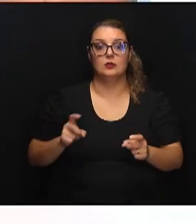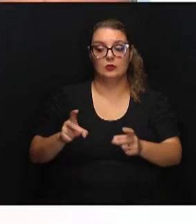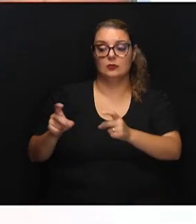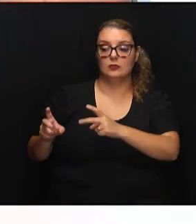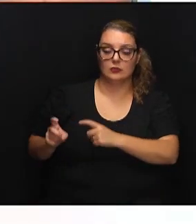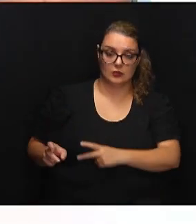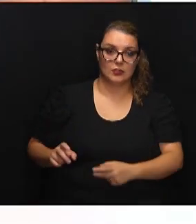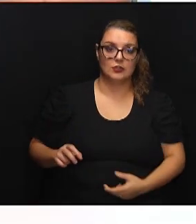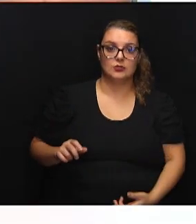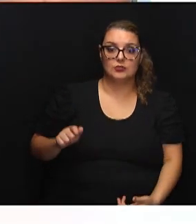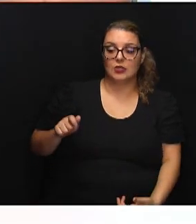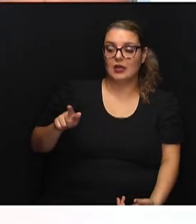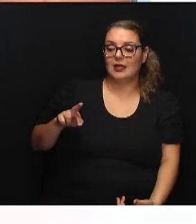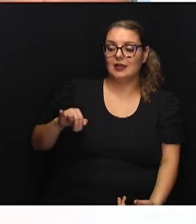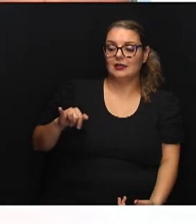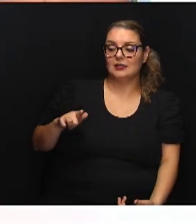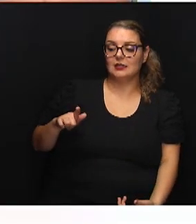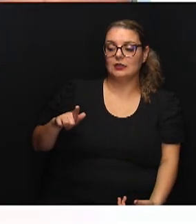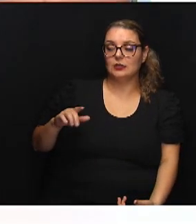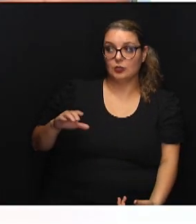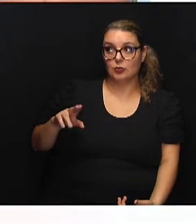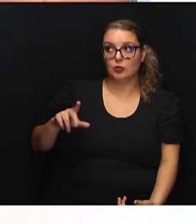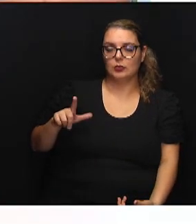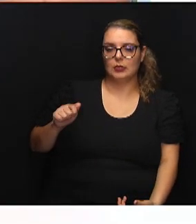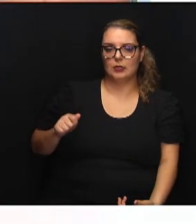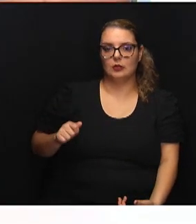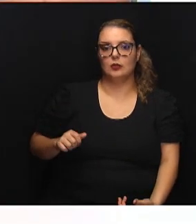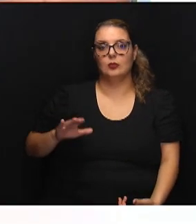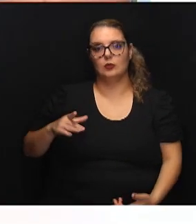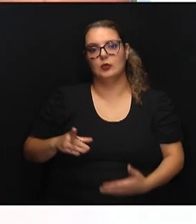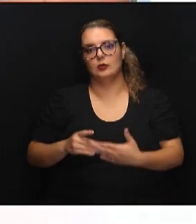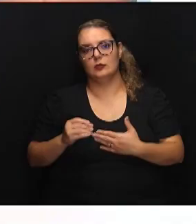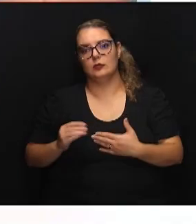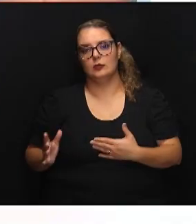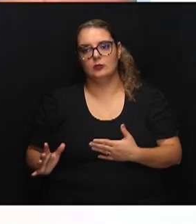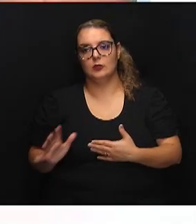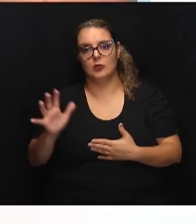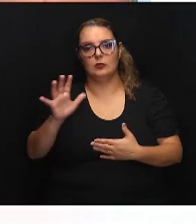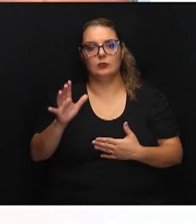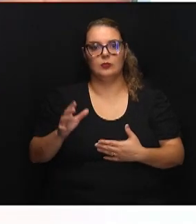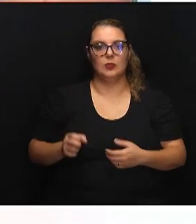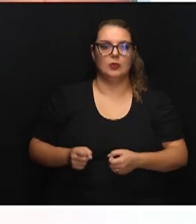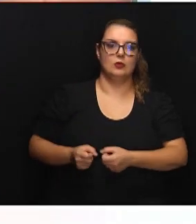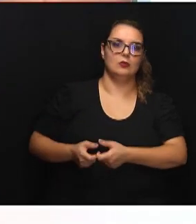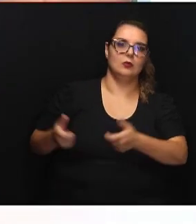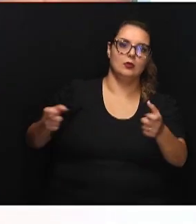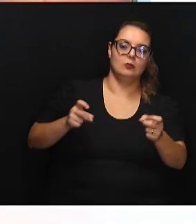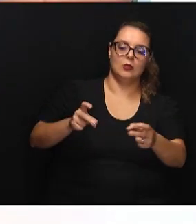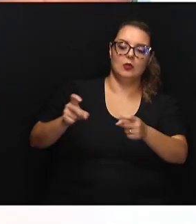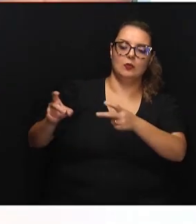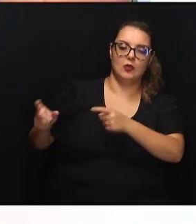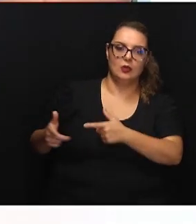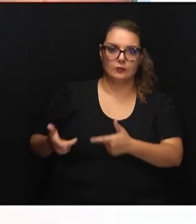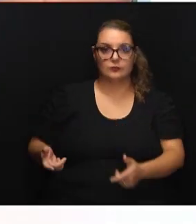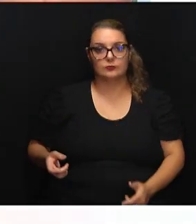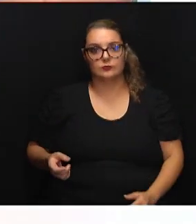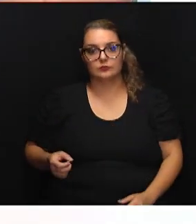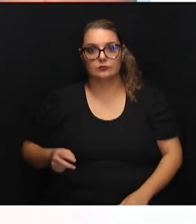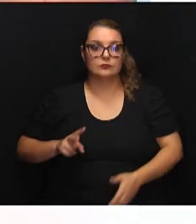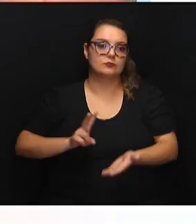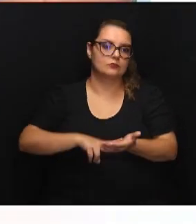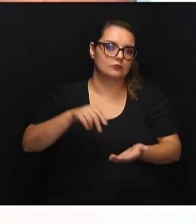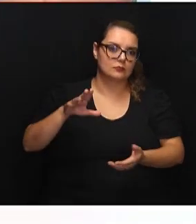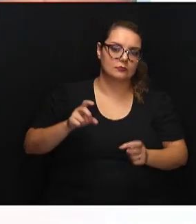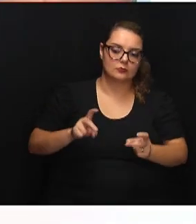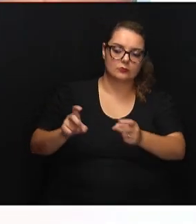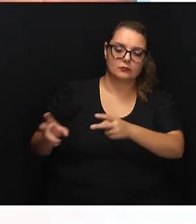agrícola. Quando o dólar sobe, aumenta as exportações, porque fica mais vantajoso vender fora do Brasil do